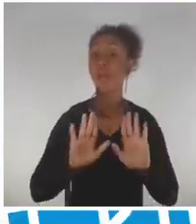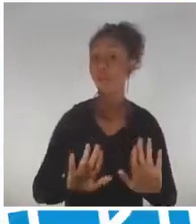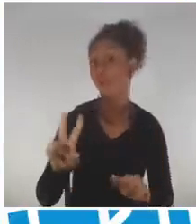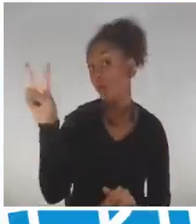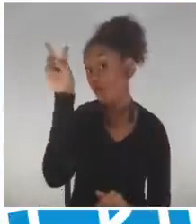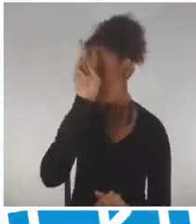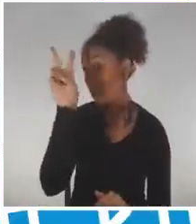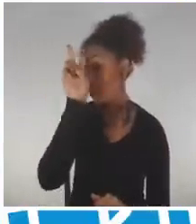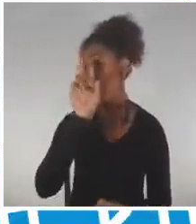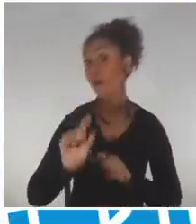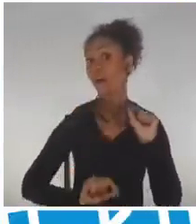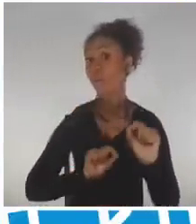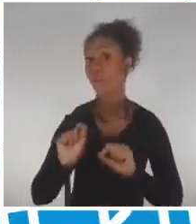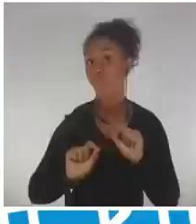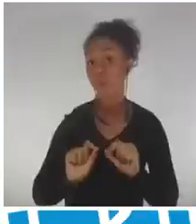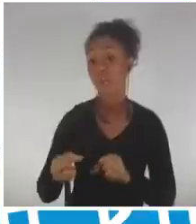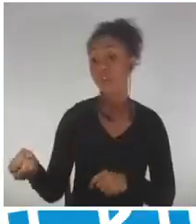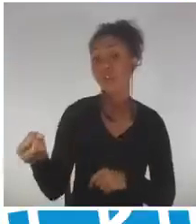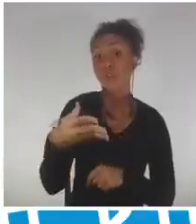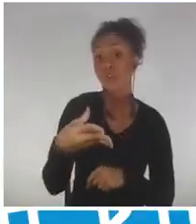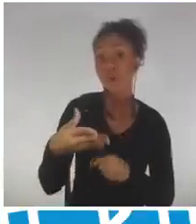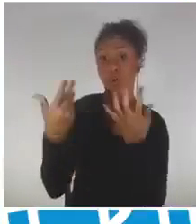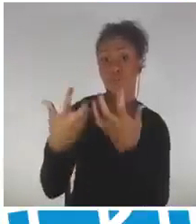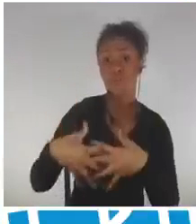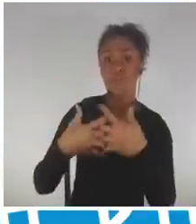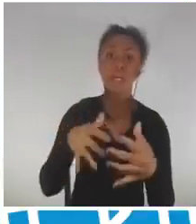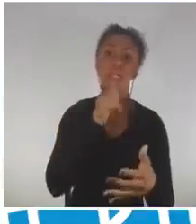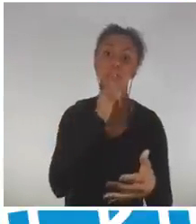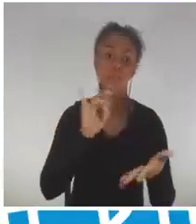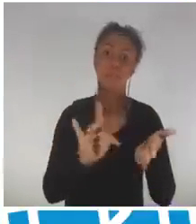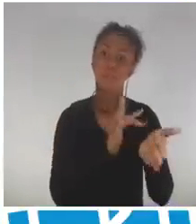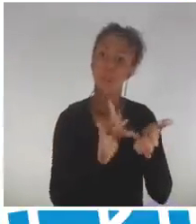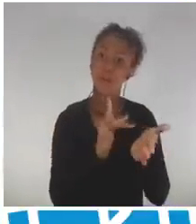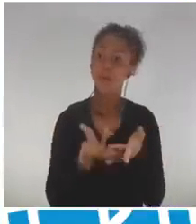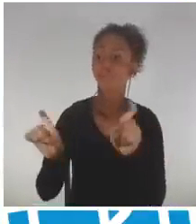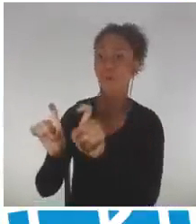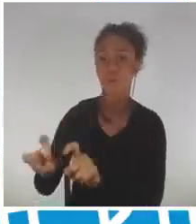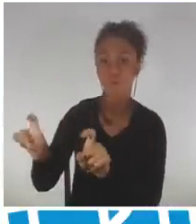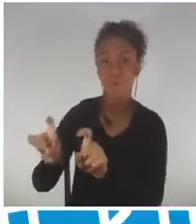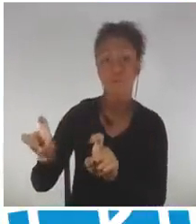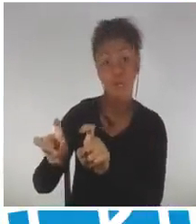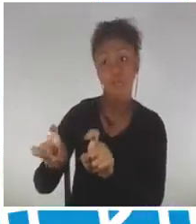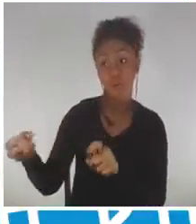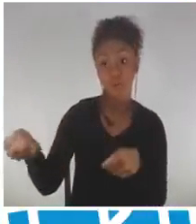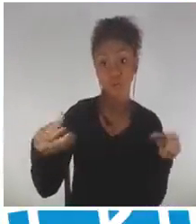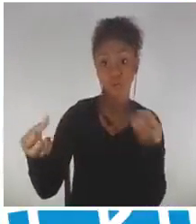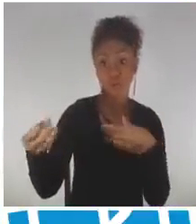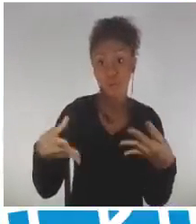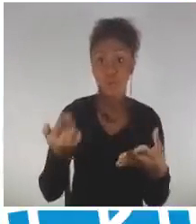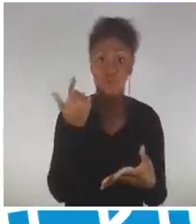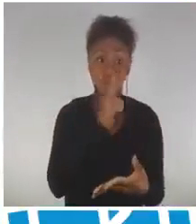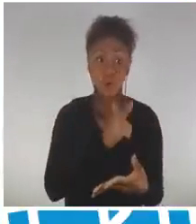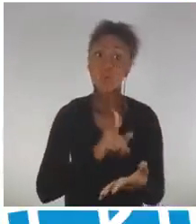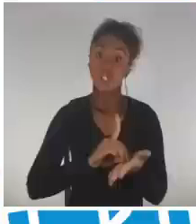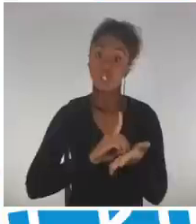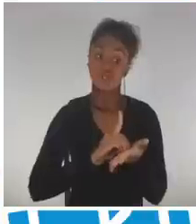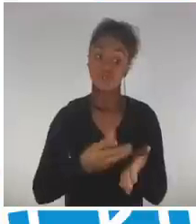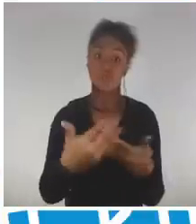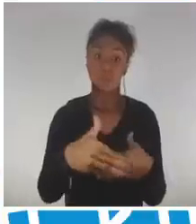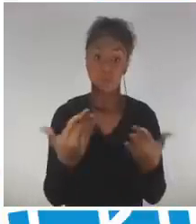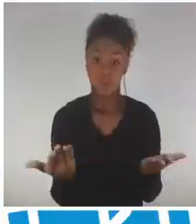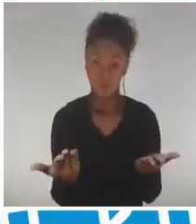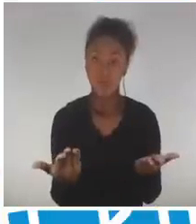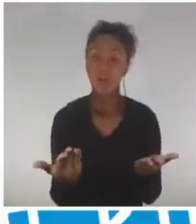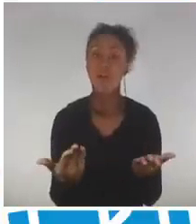adquirir novos equipamentos, como tablets, computadores, para produzir essa avaliação digital, além de ter que